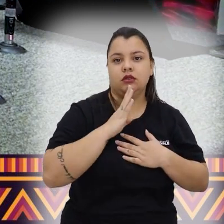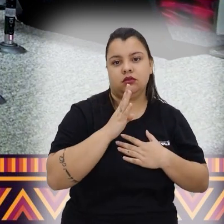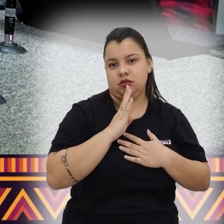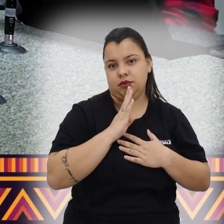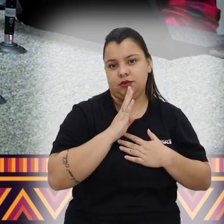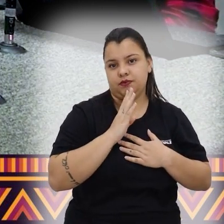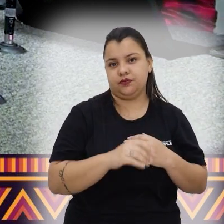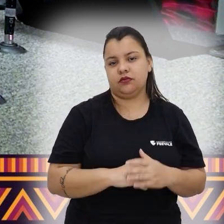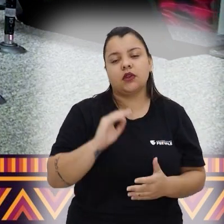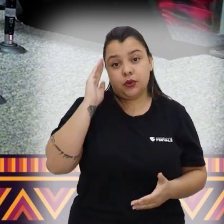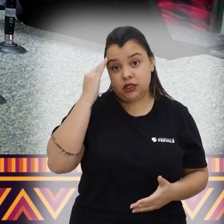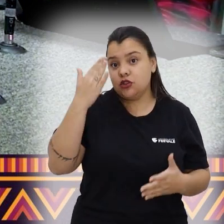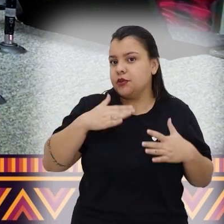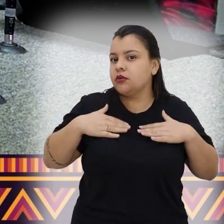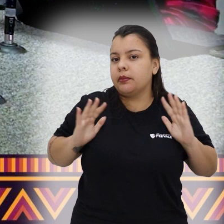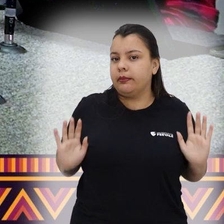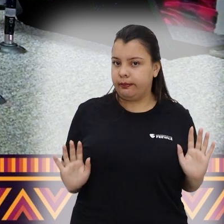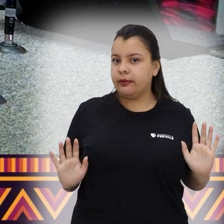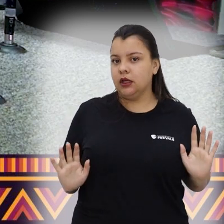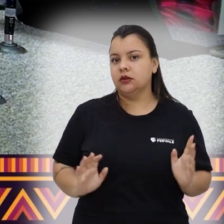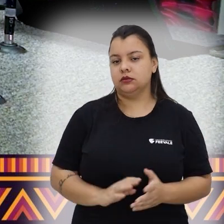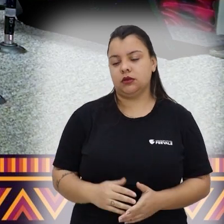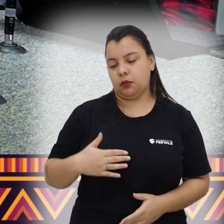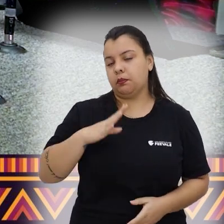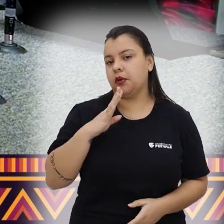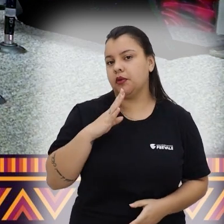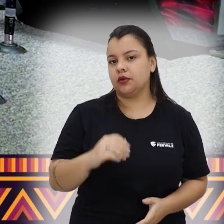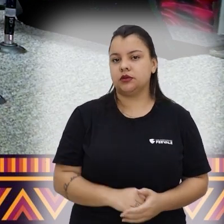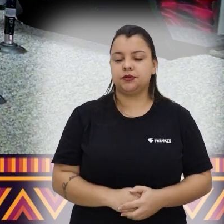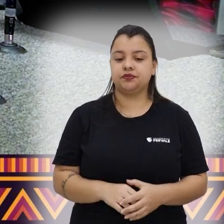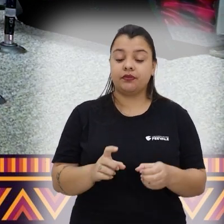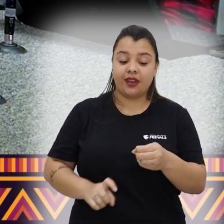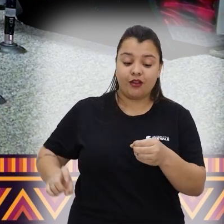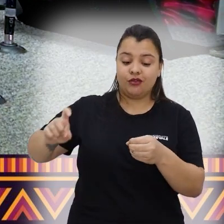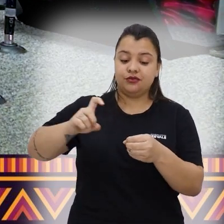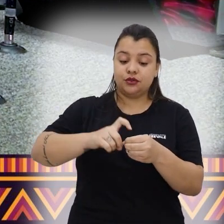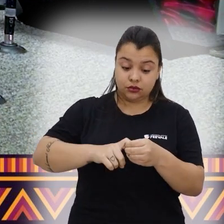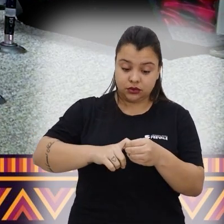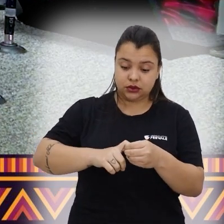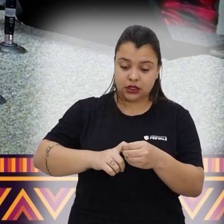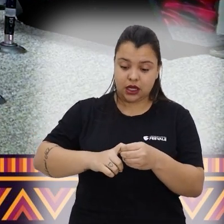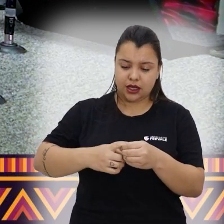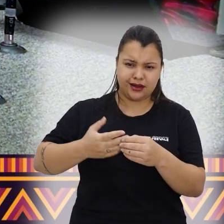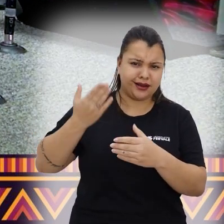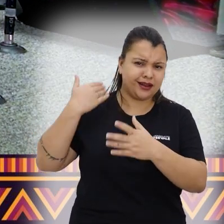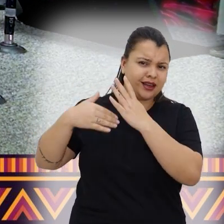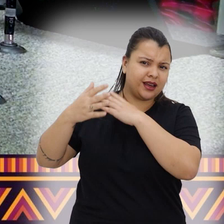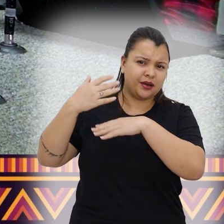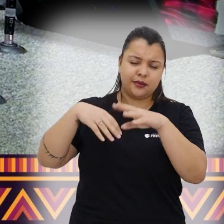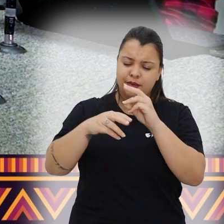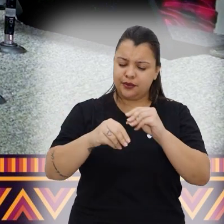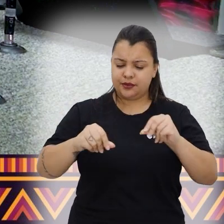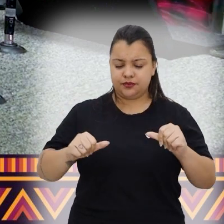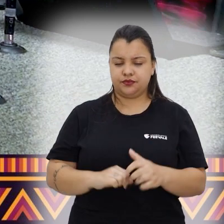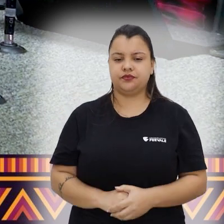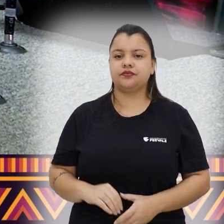obviamente que é o entendimento meu, que é só o nosso reconhecimento. É só o voltar para as entranhas da Terra. Benhur,